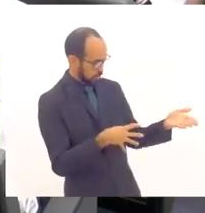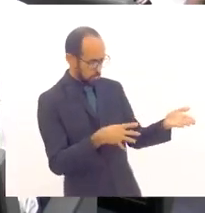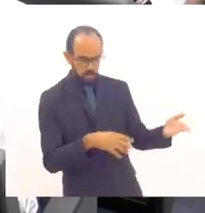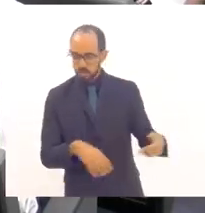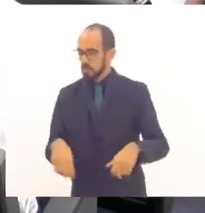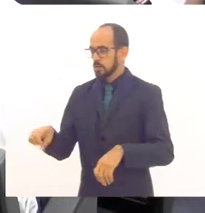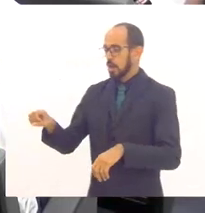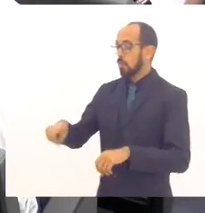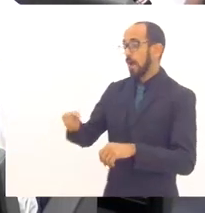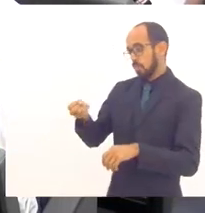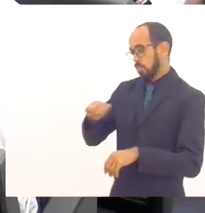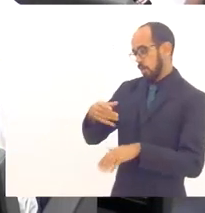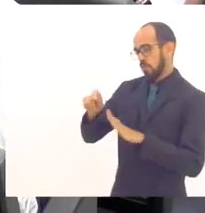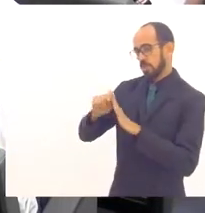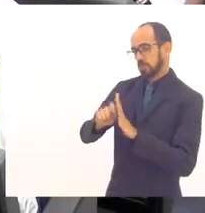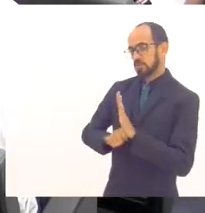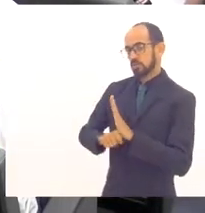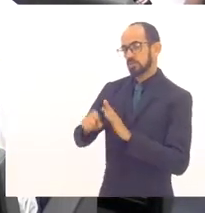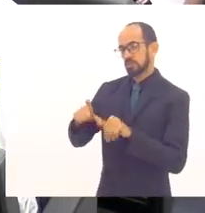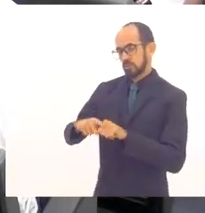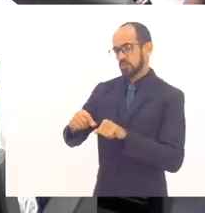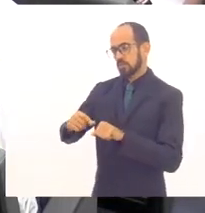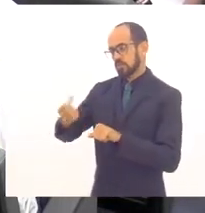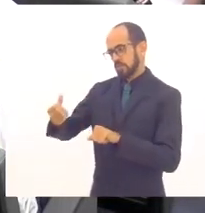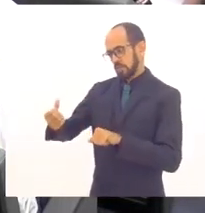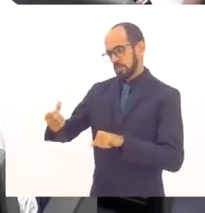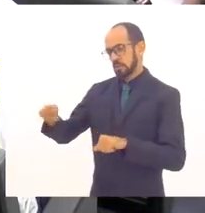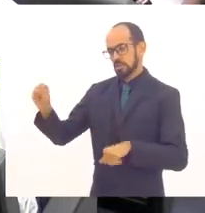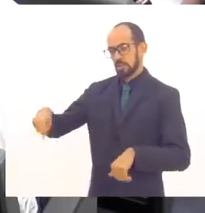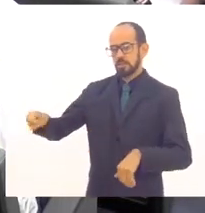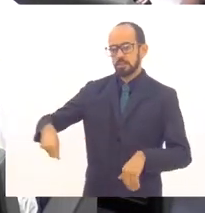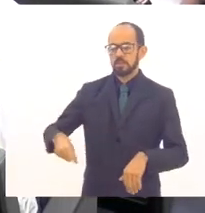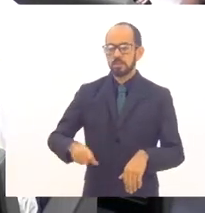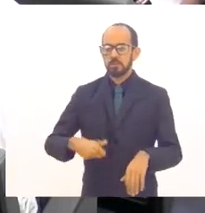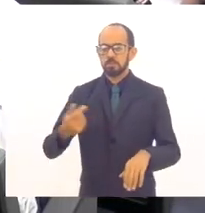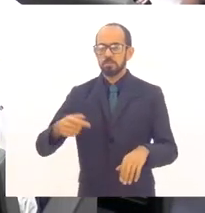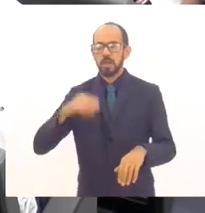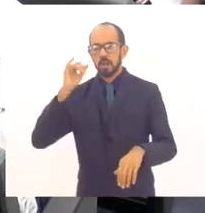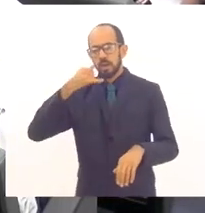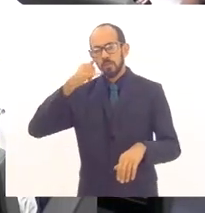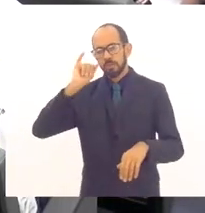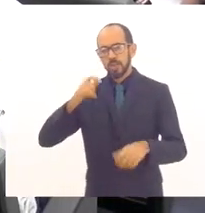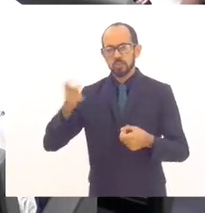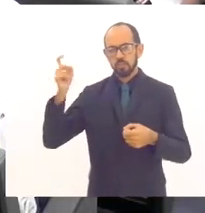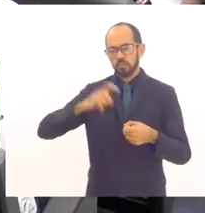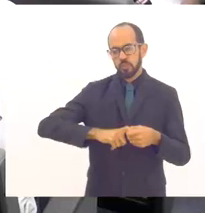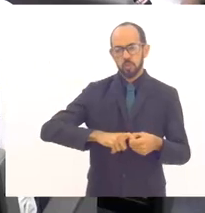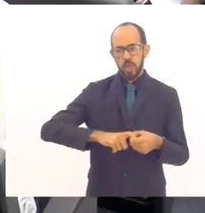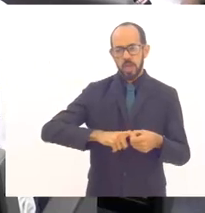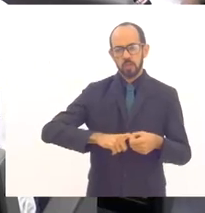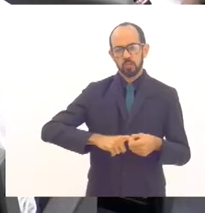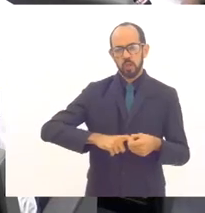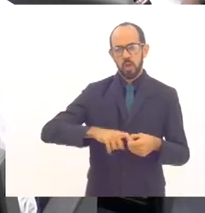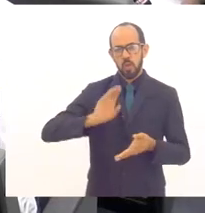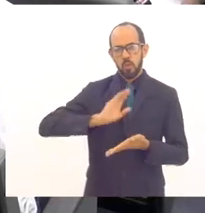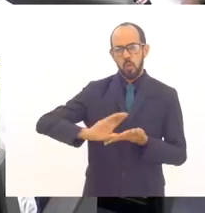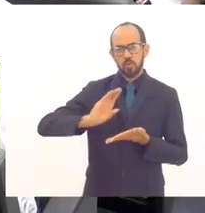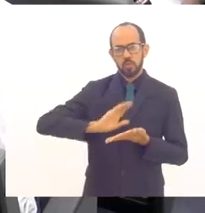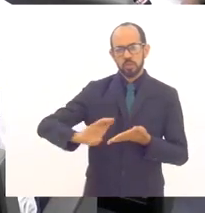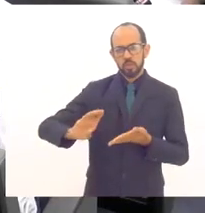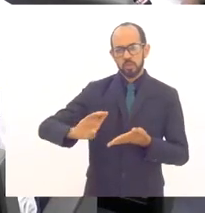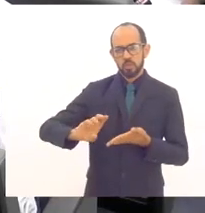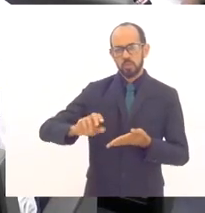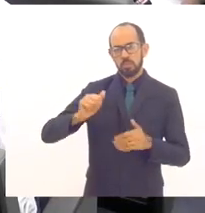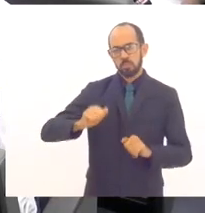a nova redação do artigo 6. Isso. Para que nós não estivéssemos vinculados a nenhum conselho. Eu